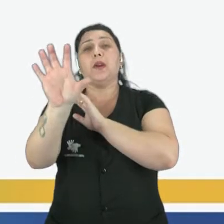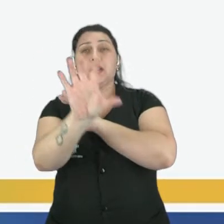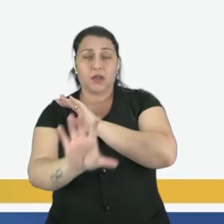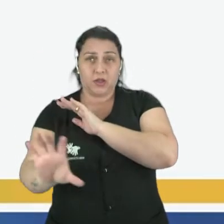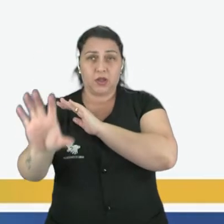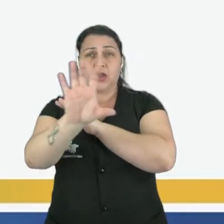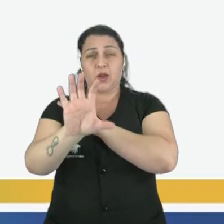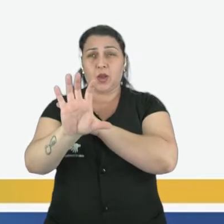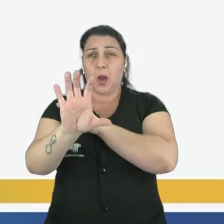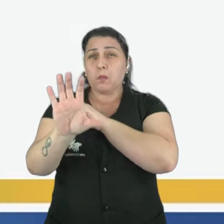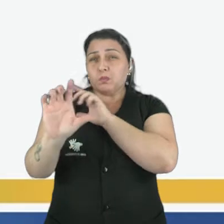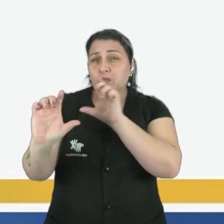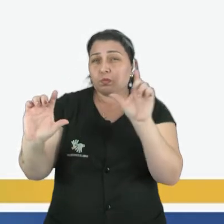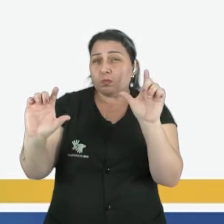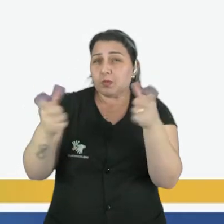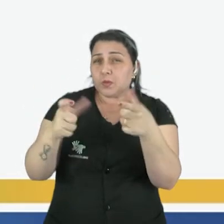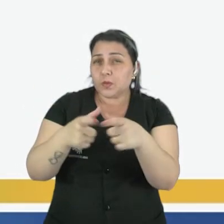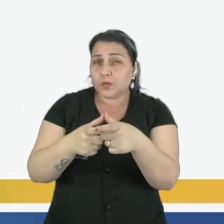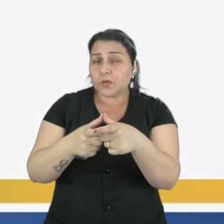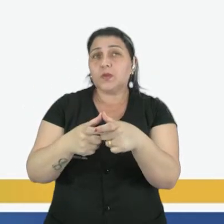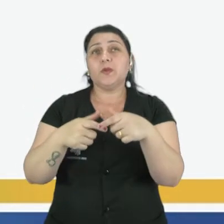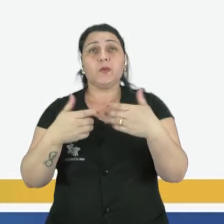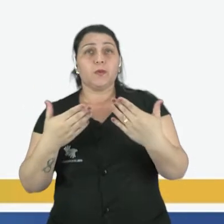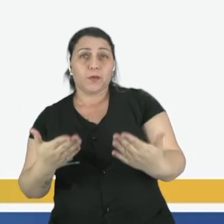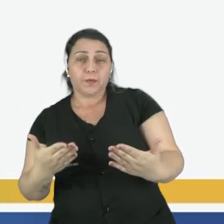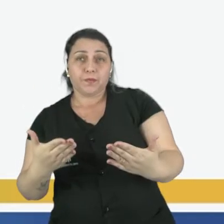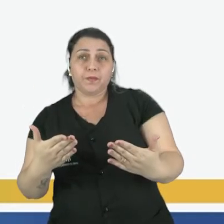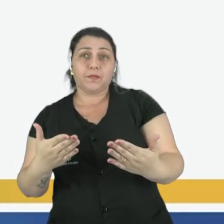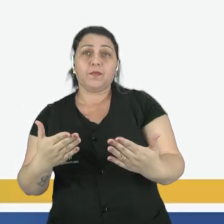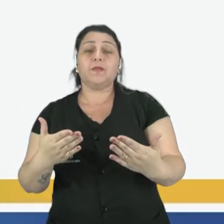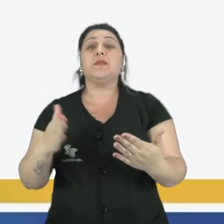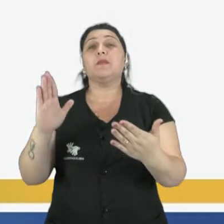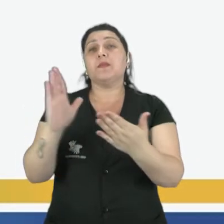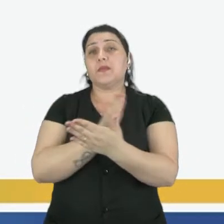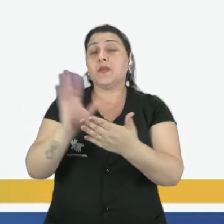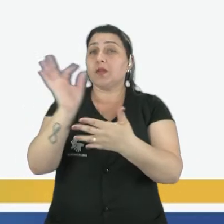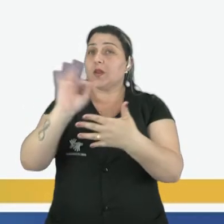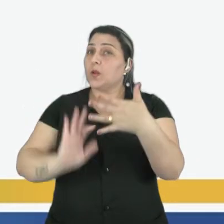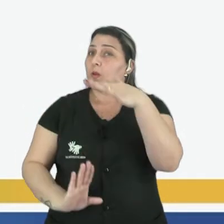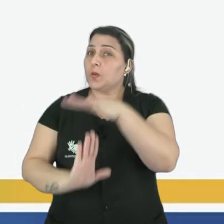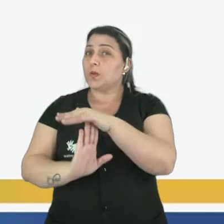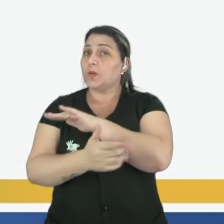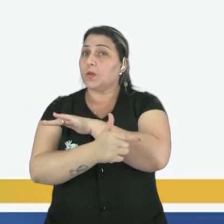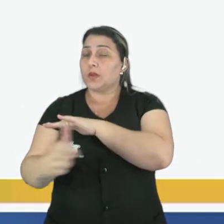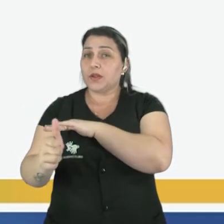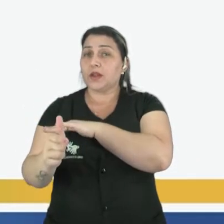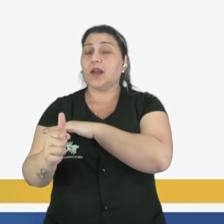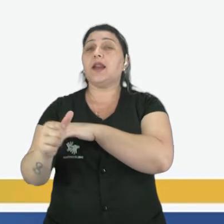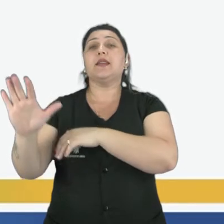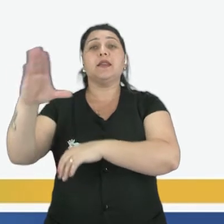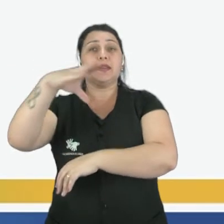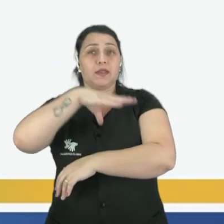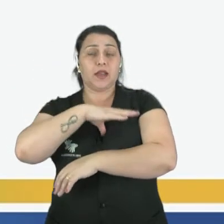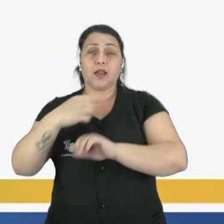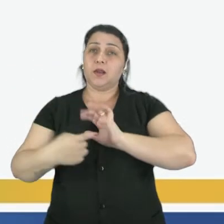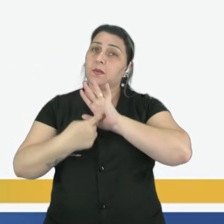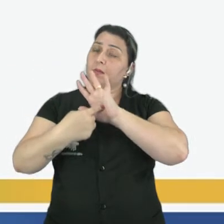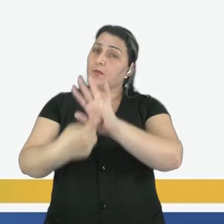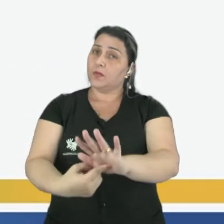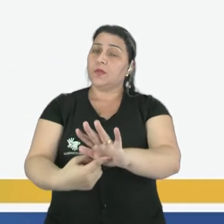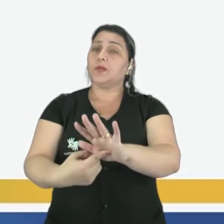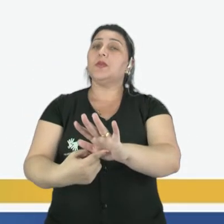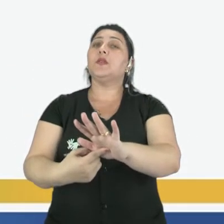nacionais e as metrópoles regionais. Vamos ver cada uma delas agora daqui para frente. Metrópoles